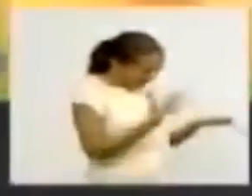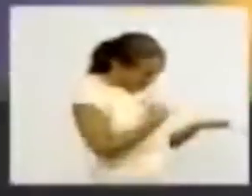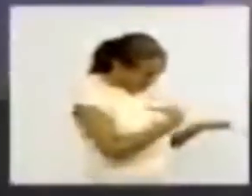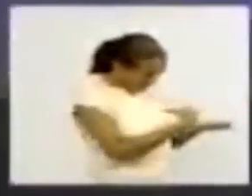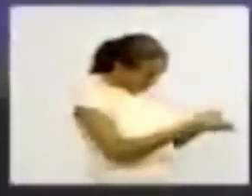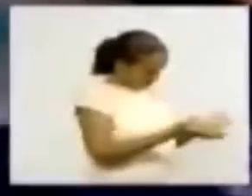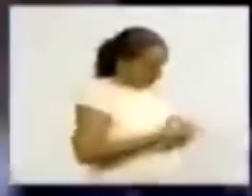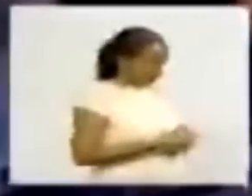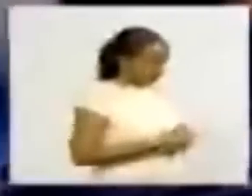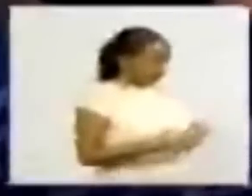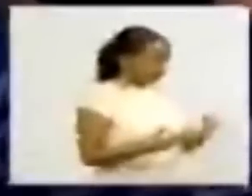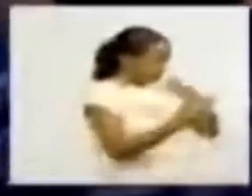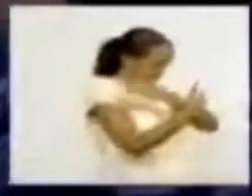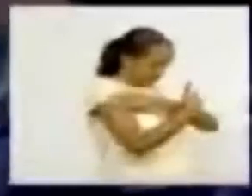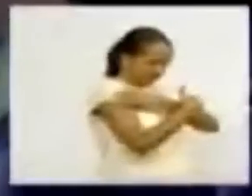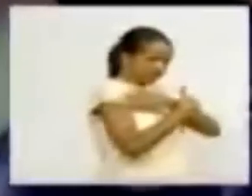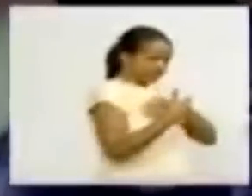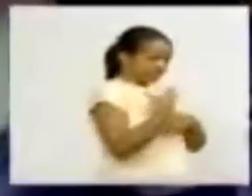filho,